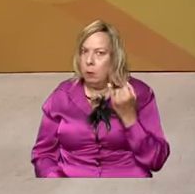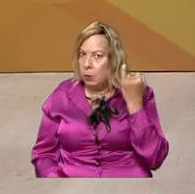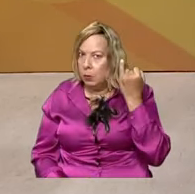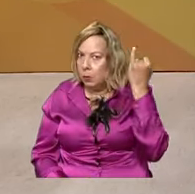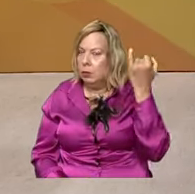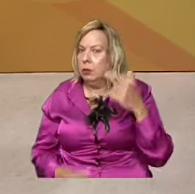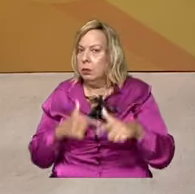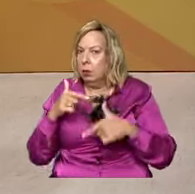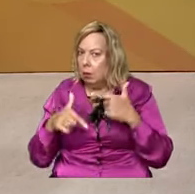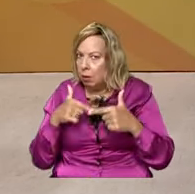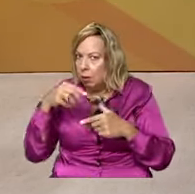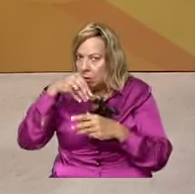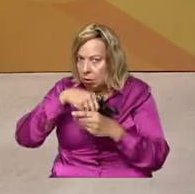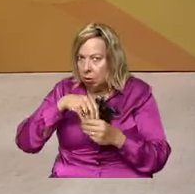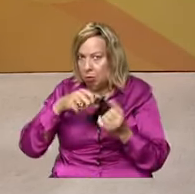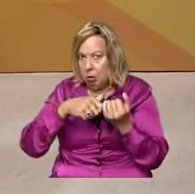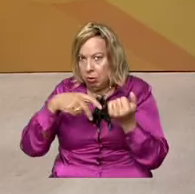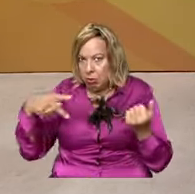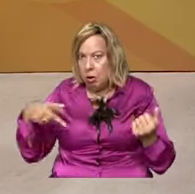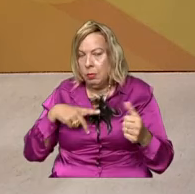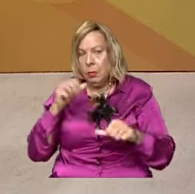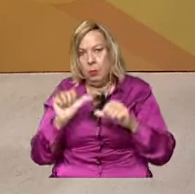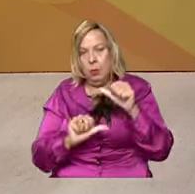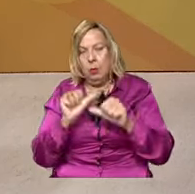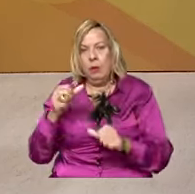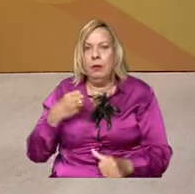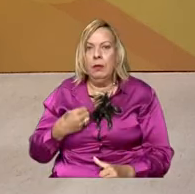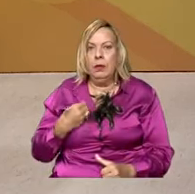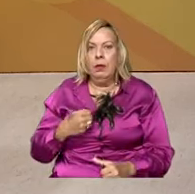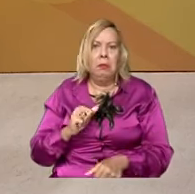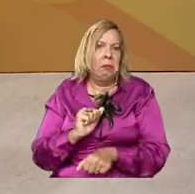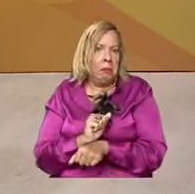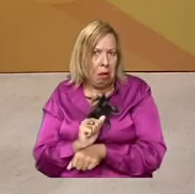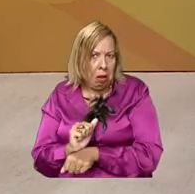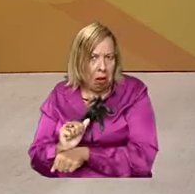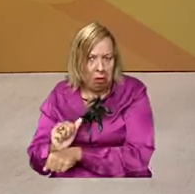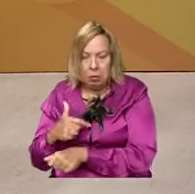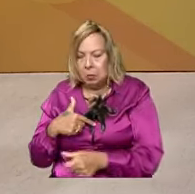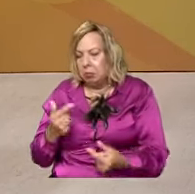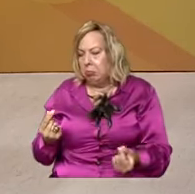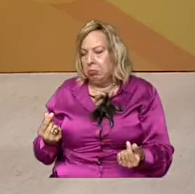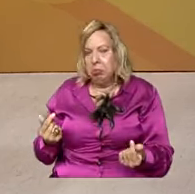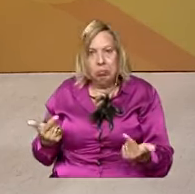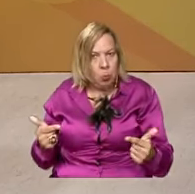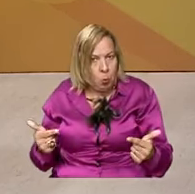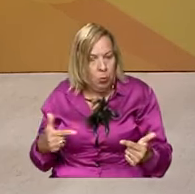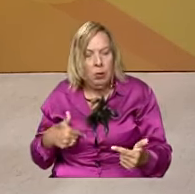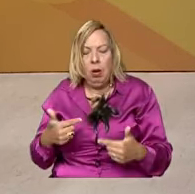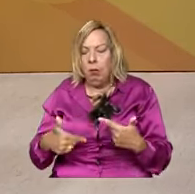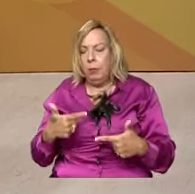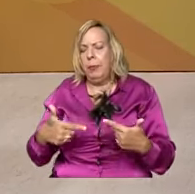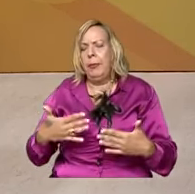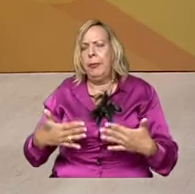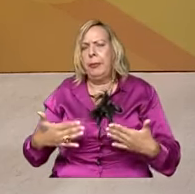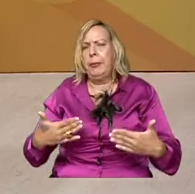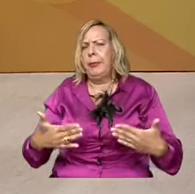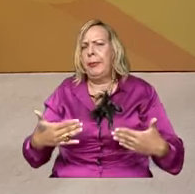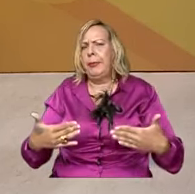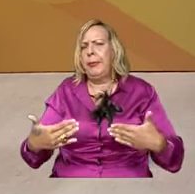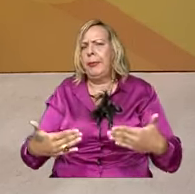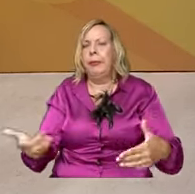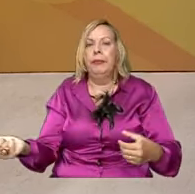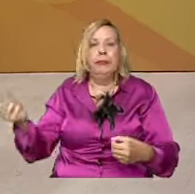Sem dúvidas, né, muita gente mudou de vida, muita gente estava parada, muita gente, né, não sabia como, né, começar a